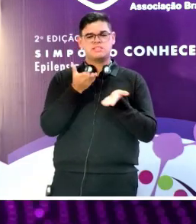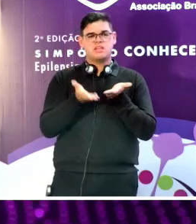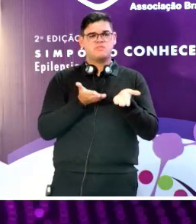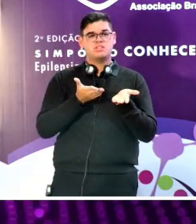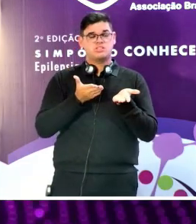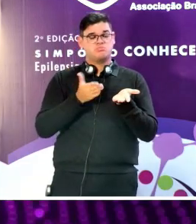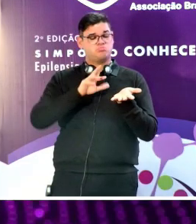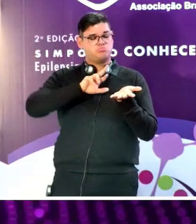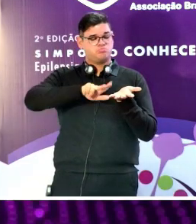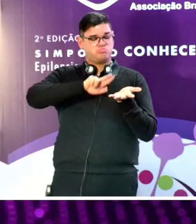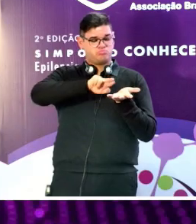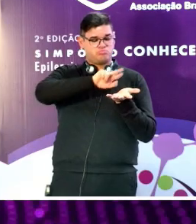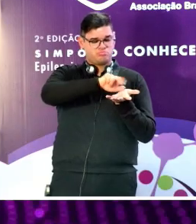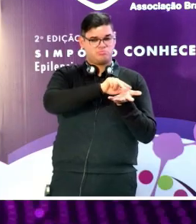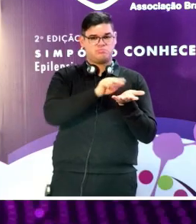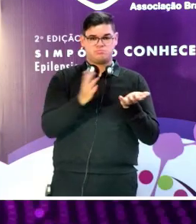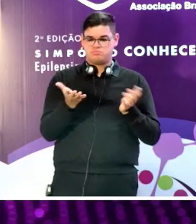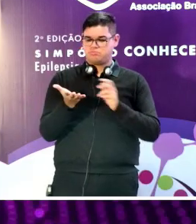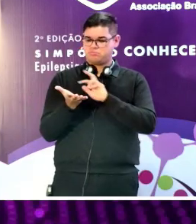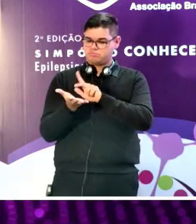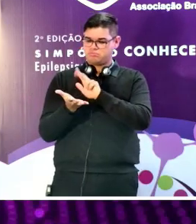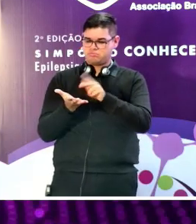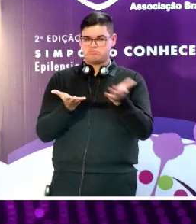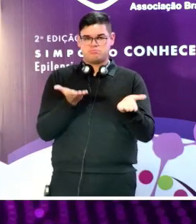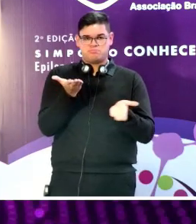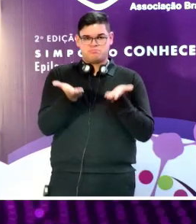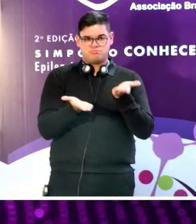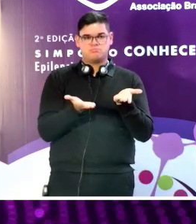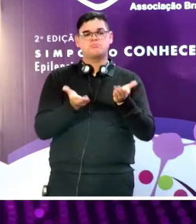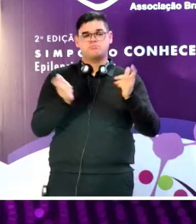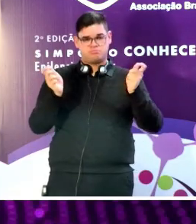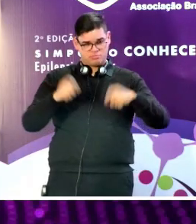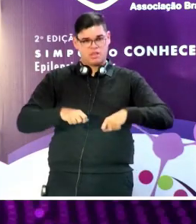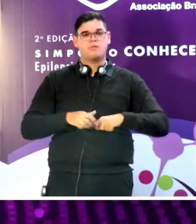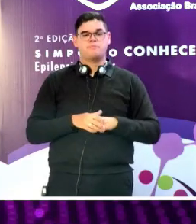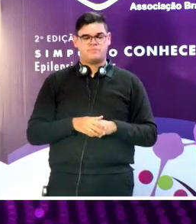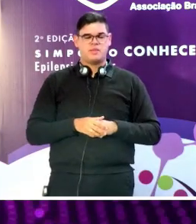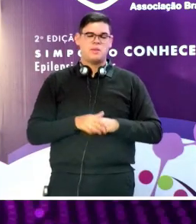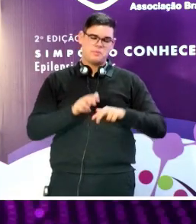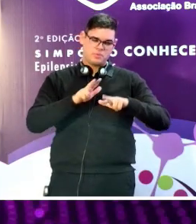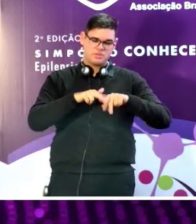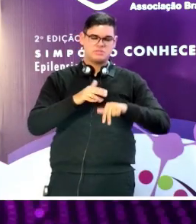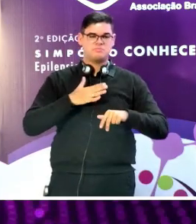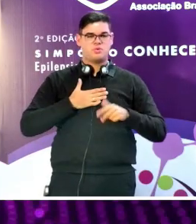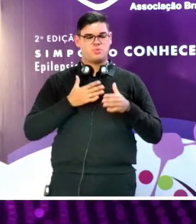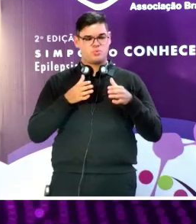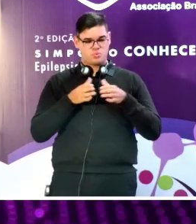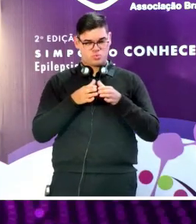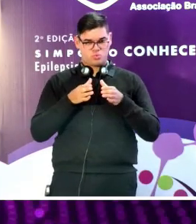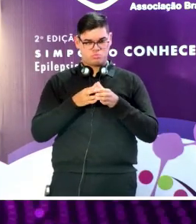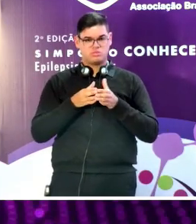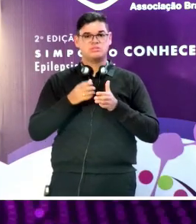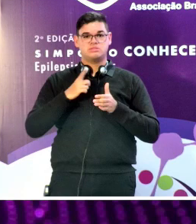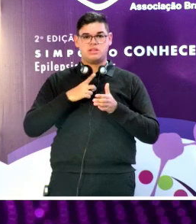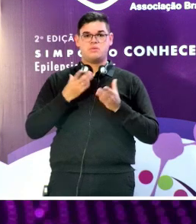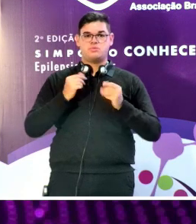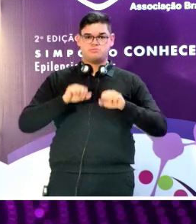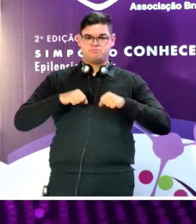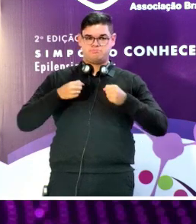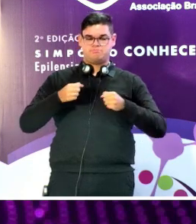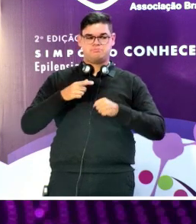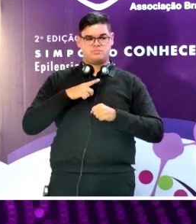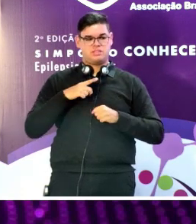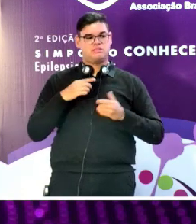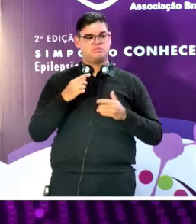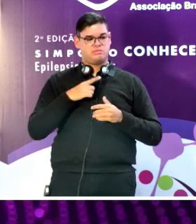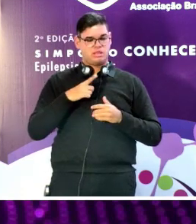tanto o tratamento quanto o conhecimento de qualidade. E, por isso, o meu grupo tem muitas redes. E a gente